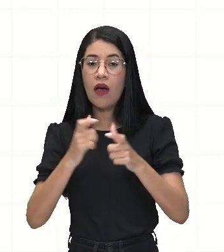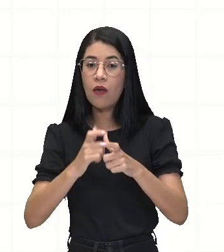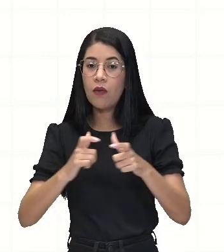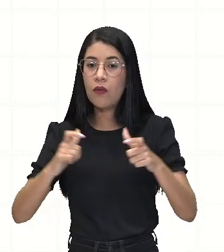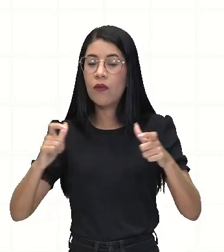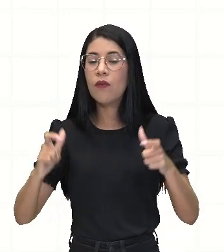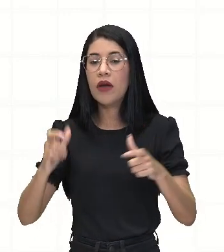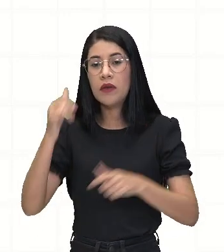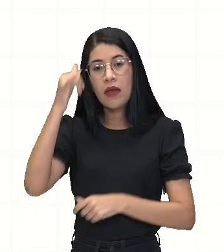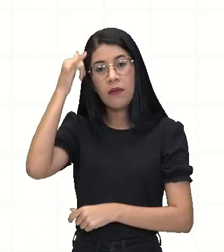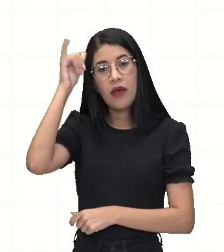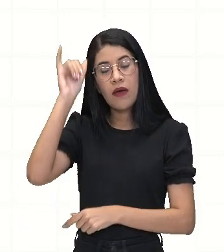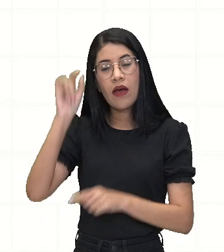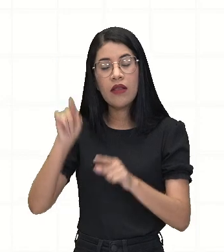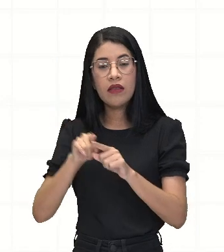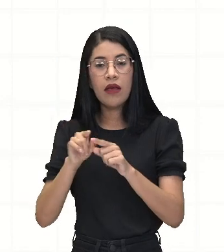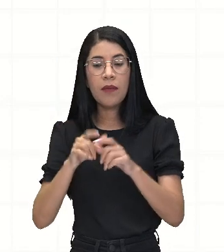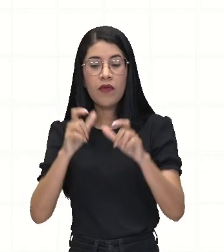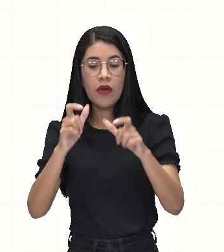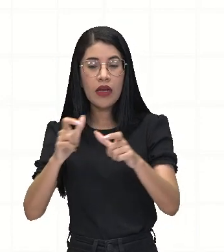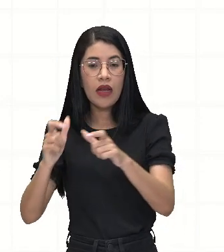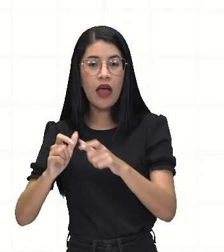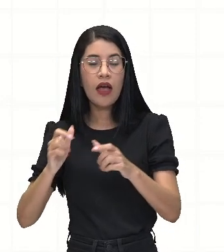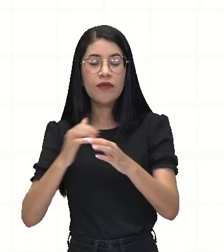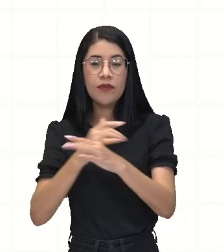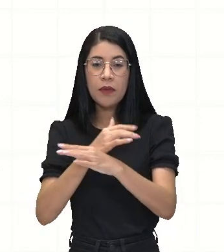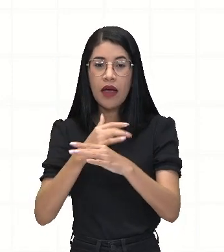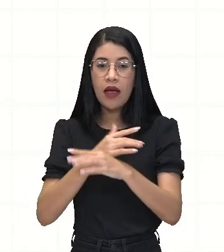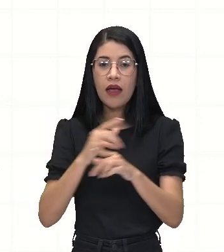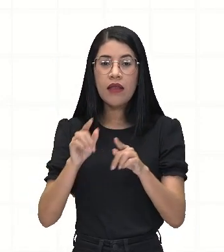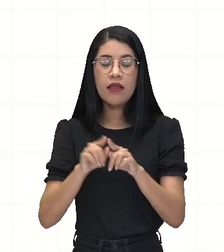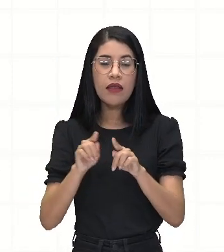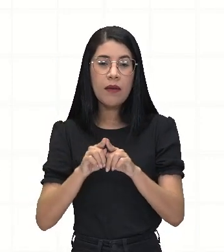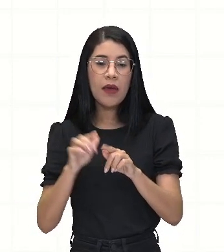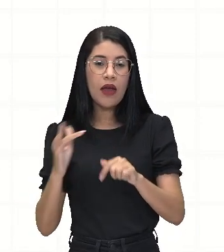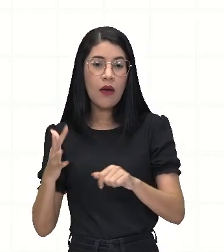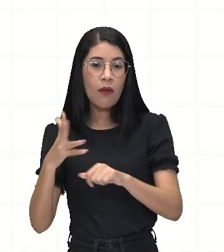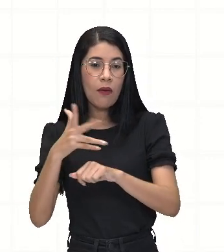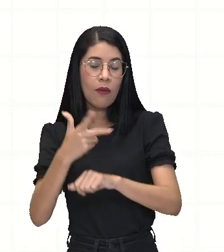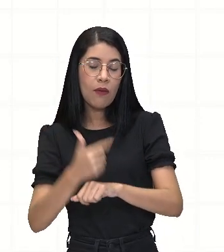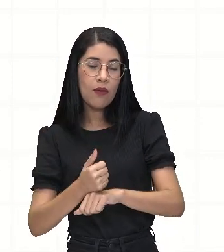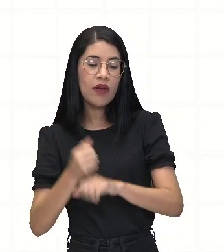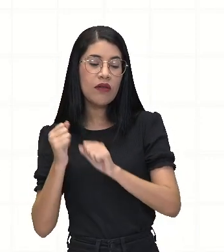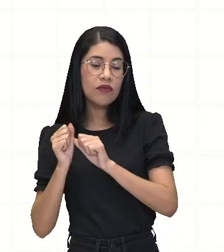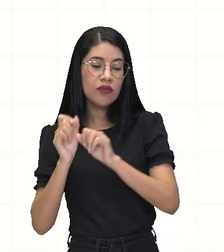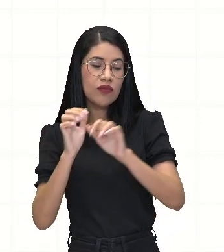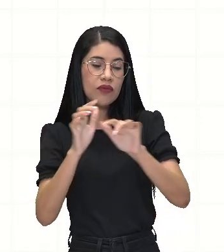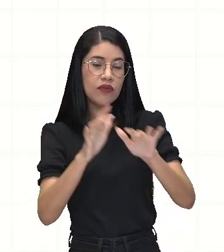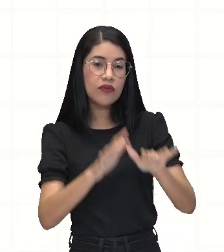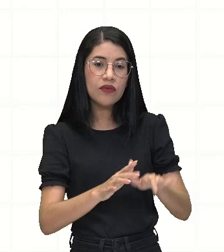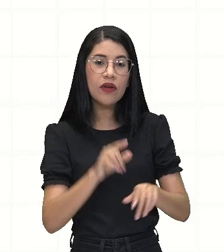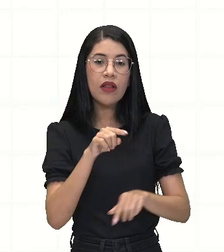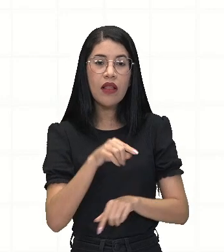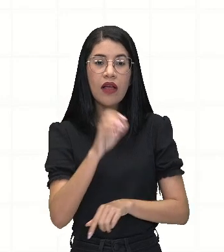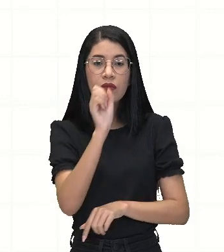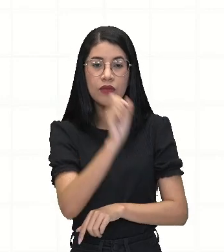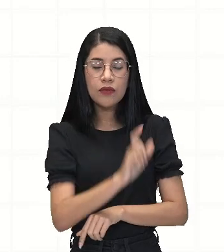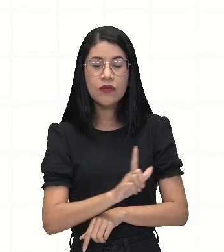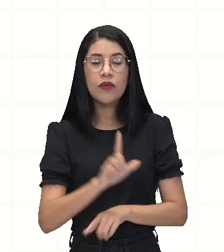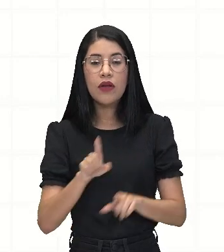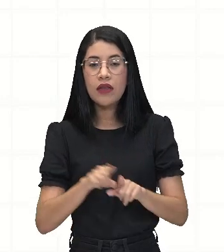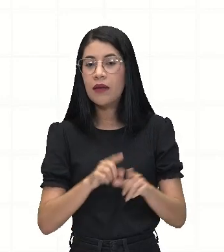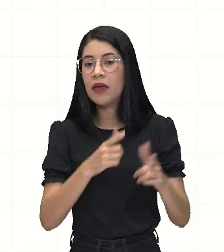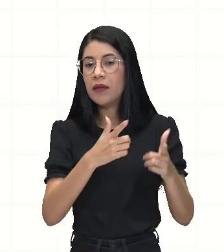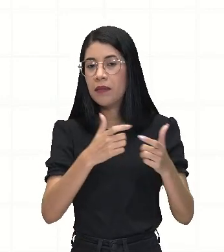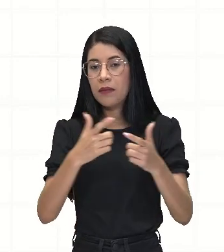criação de vilas aqui com as colônias, né, de povoamento e conflitos também, assim como nas outras